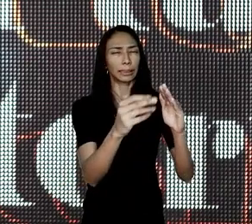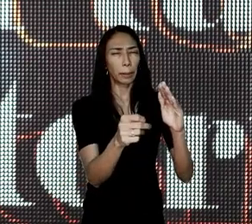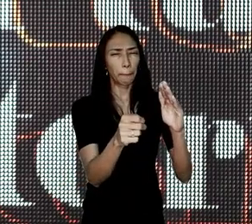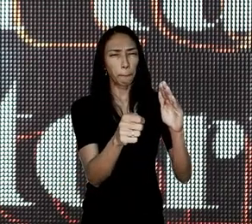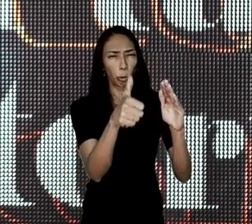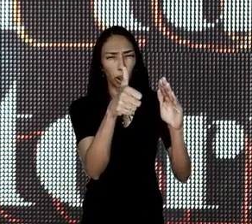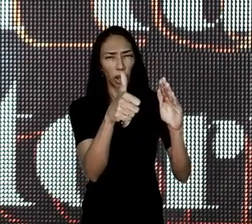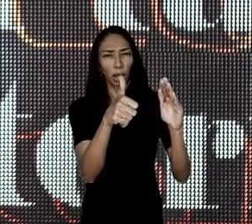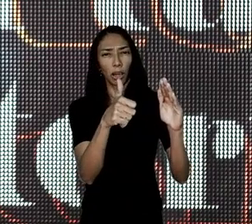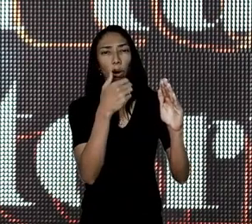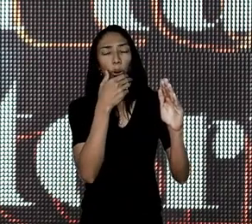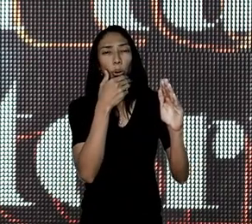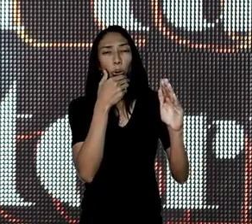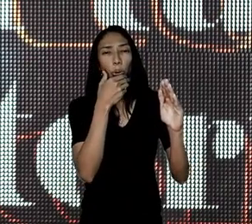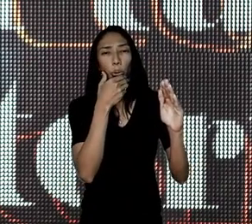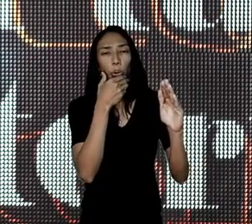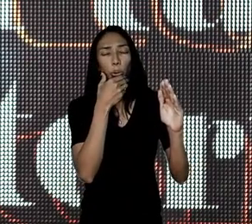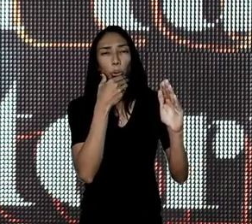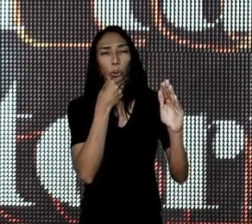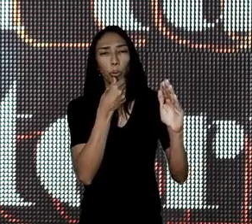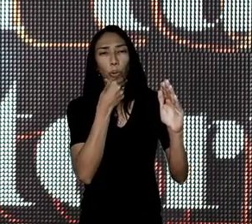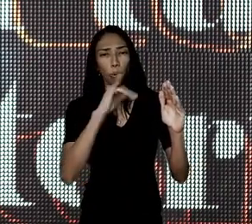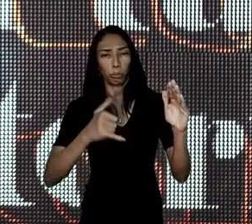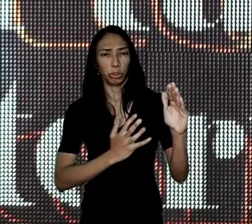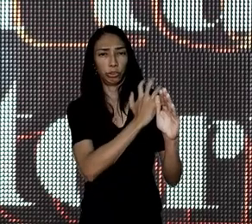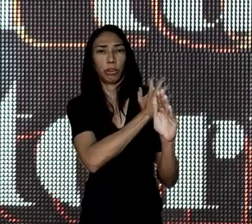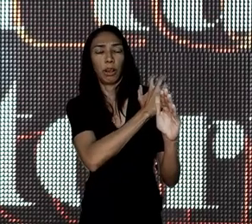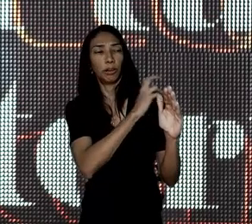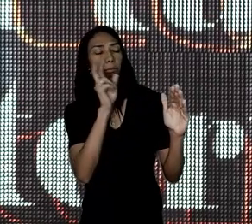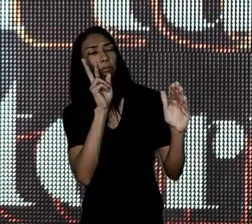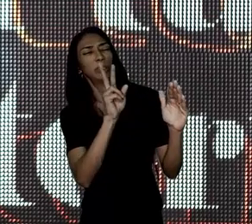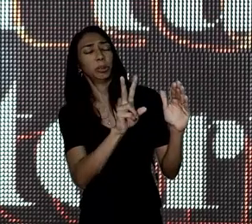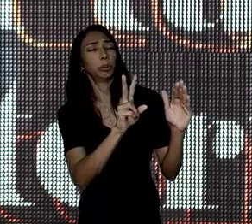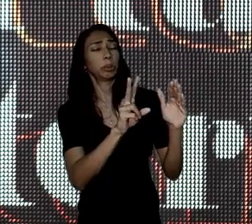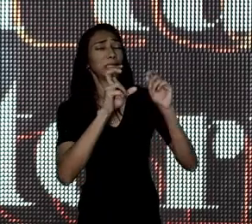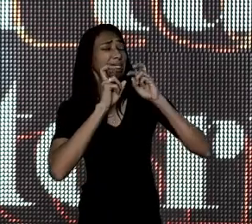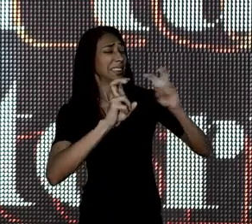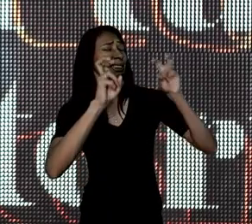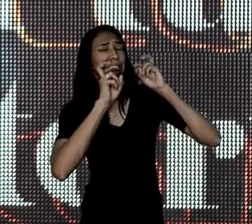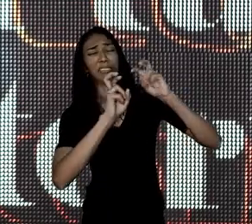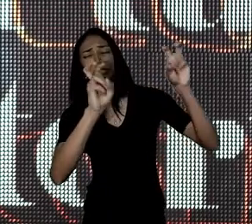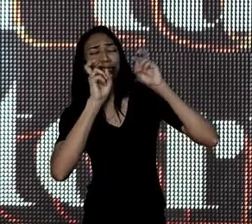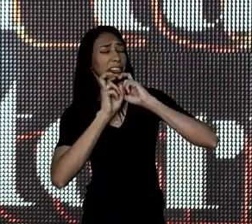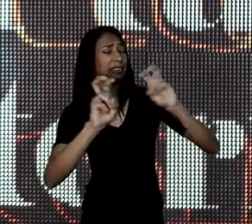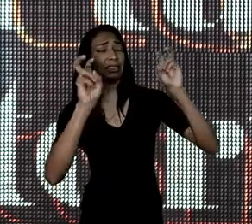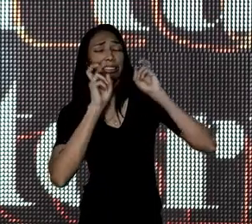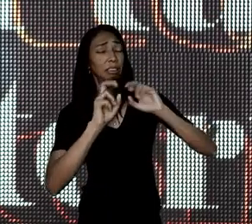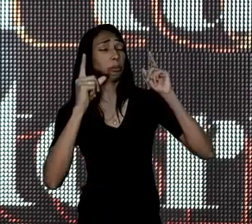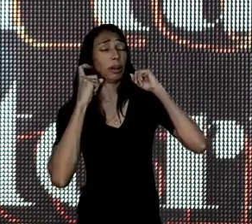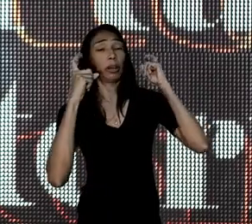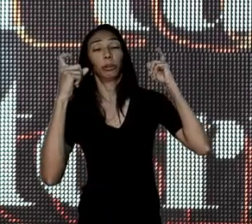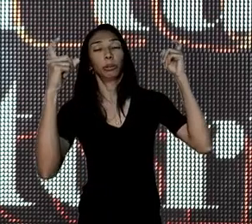das pessoas. A menina morreu, não tem mais o que Jesus fazer aqui. E a gente às vezes acha isso, né? Quer